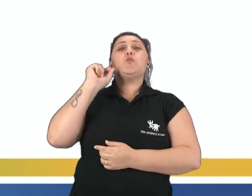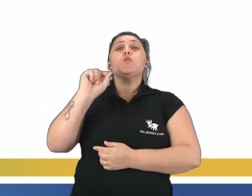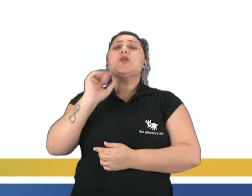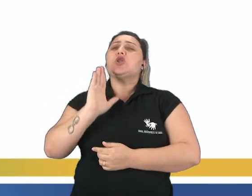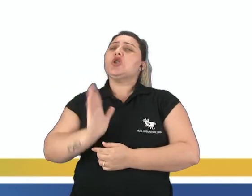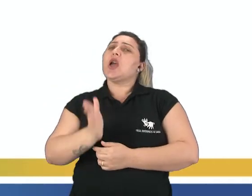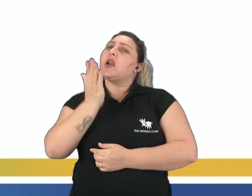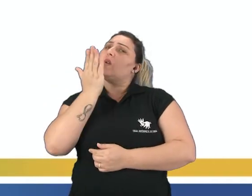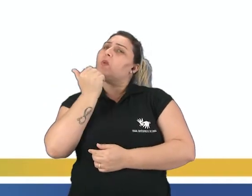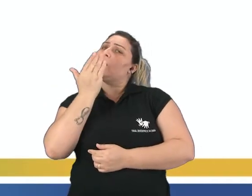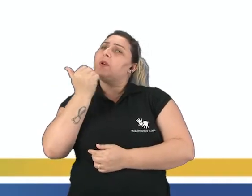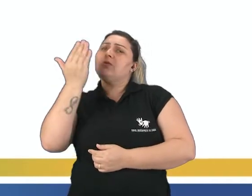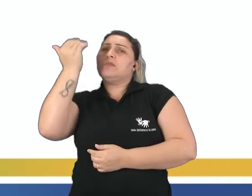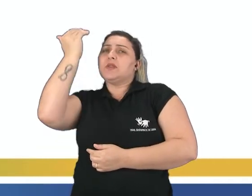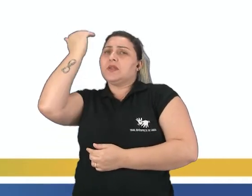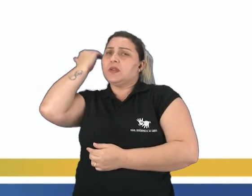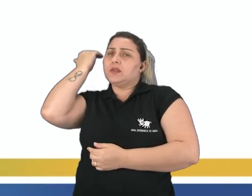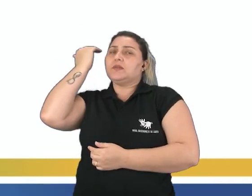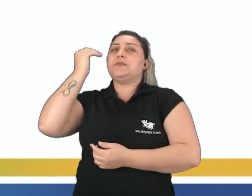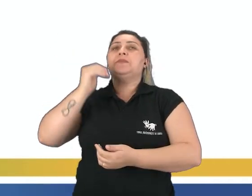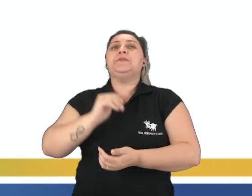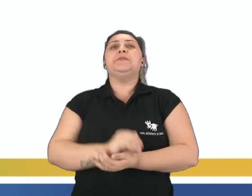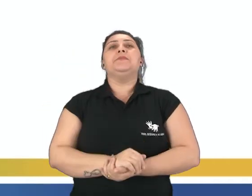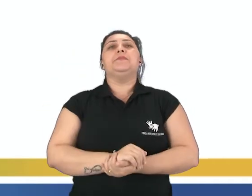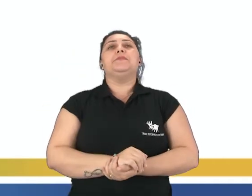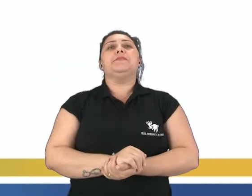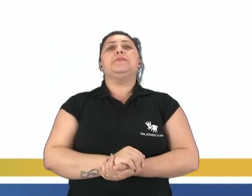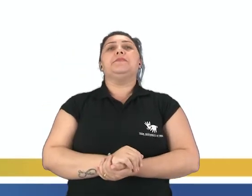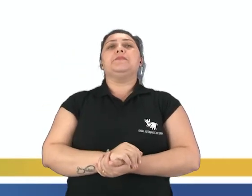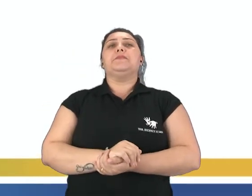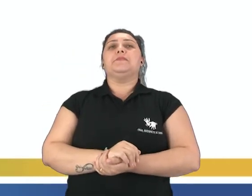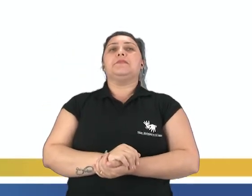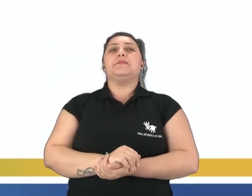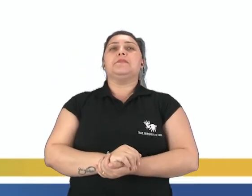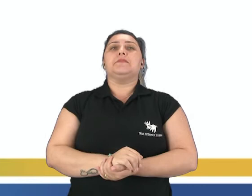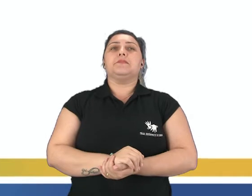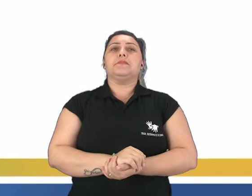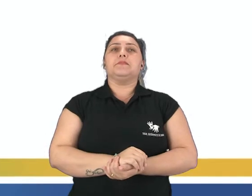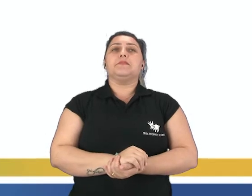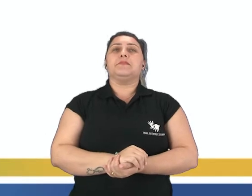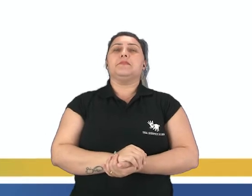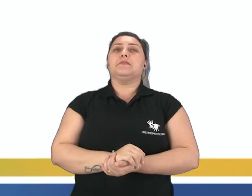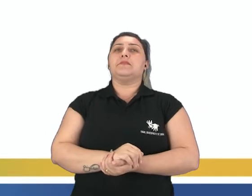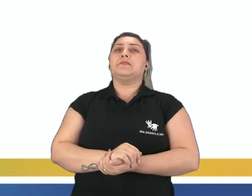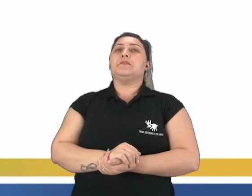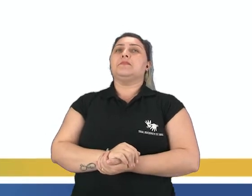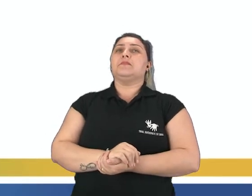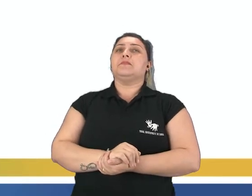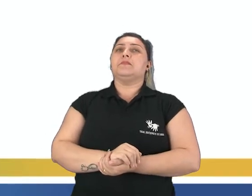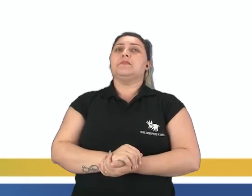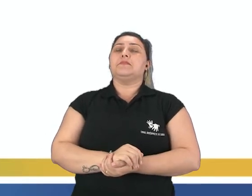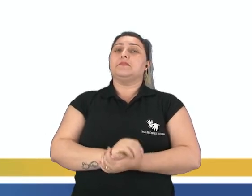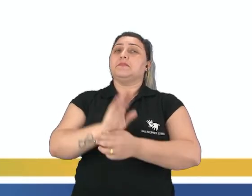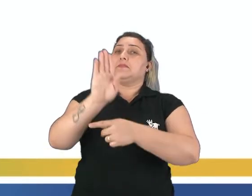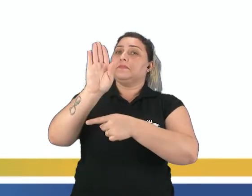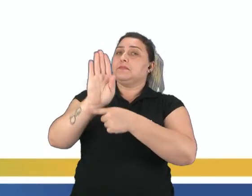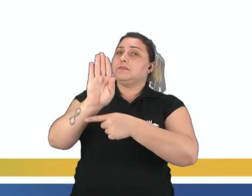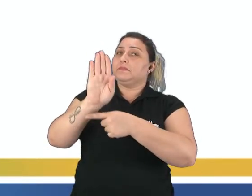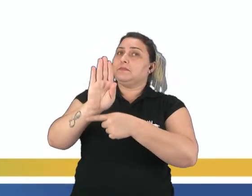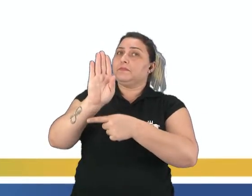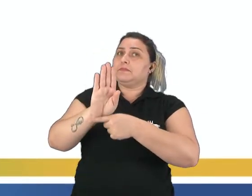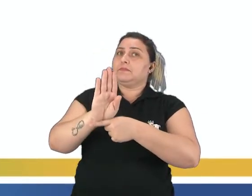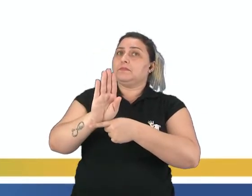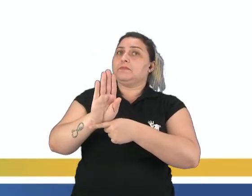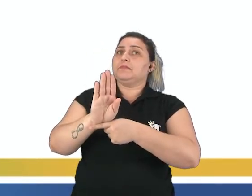ele comeu nas refeições passadas, nas grandes refeições dele, né? E aí, a alternativa?